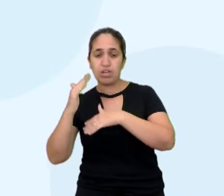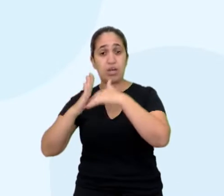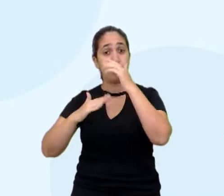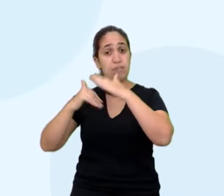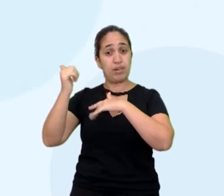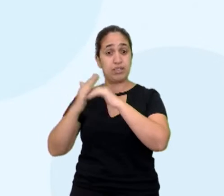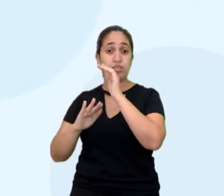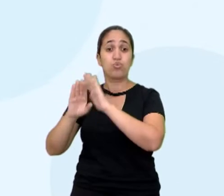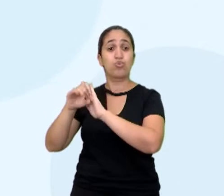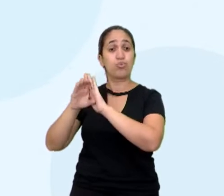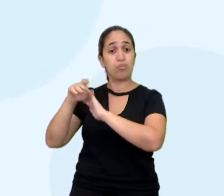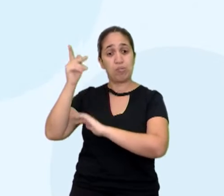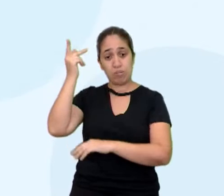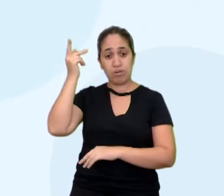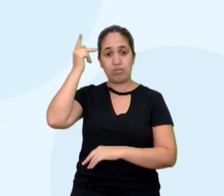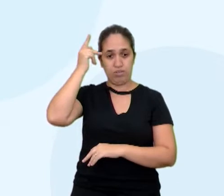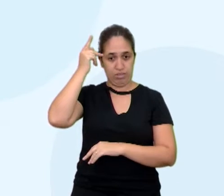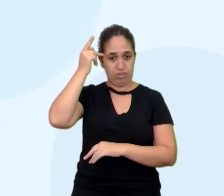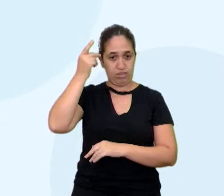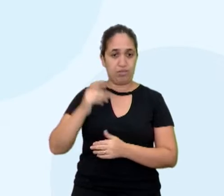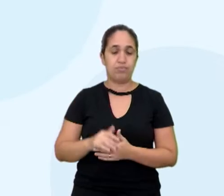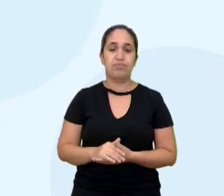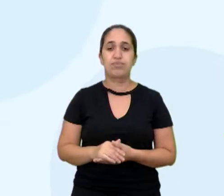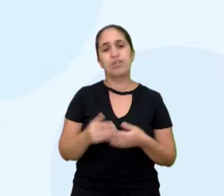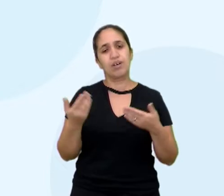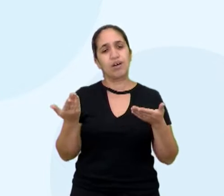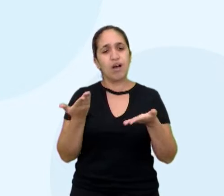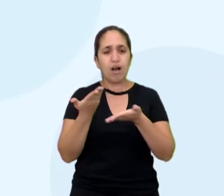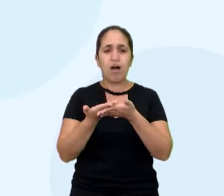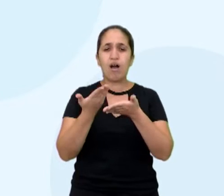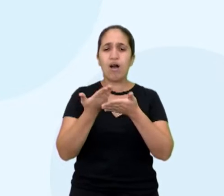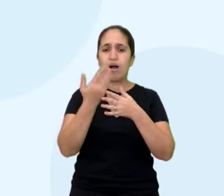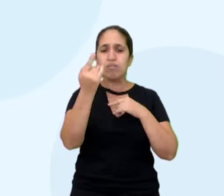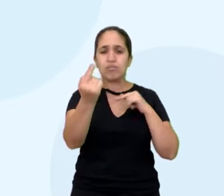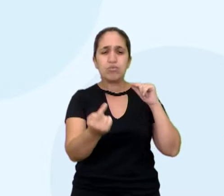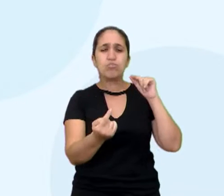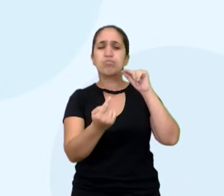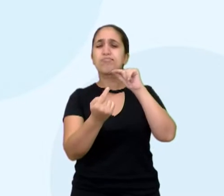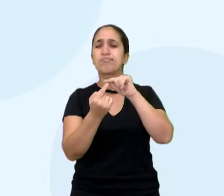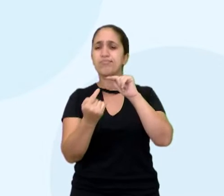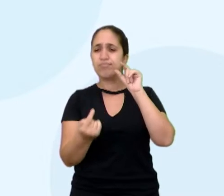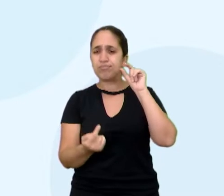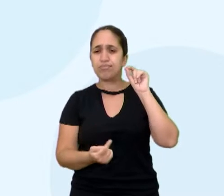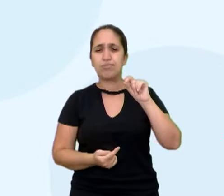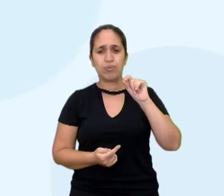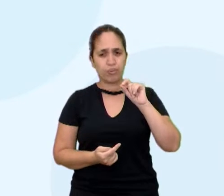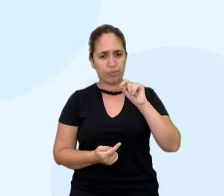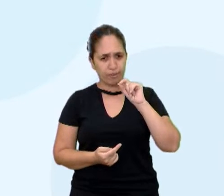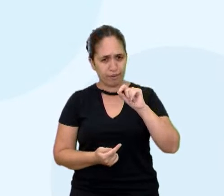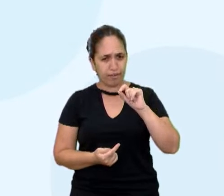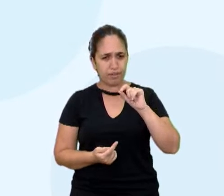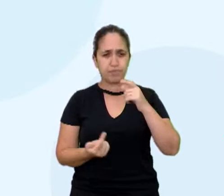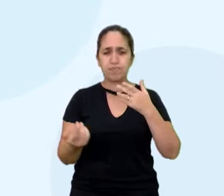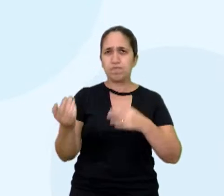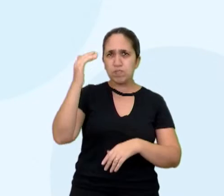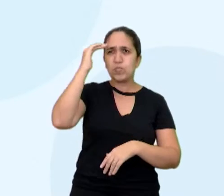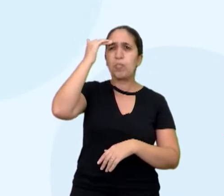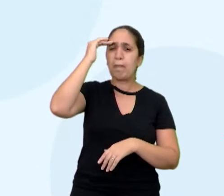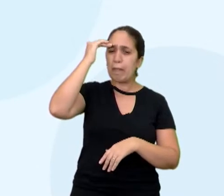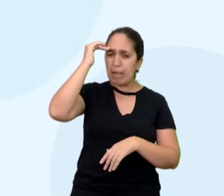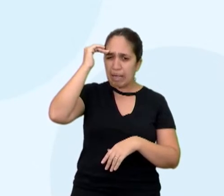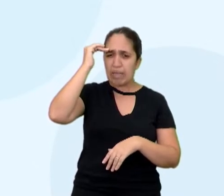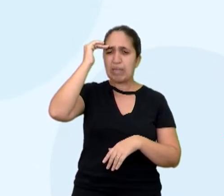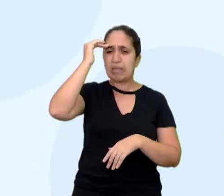do currículo paulista. E hoje, na nossa aula, o objetivo da nossa aula de hoje é compreender o papel